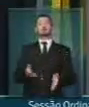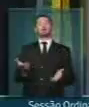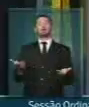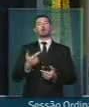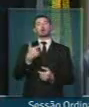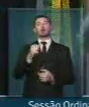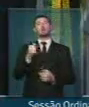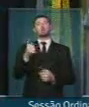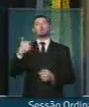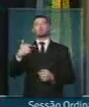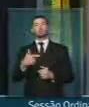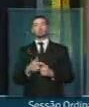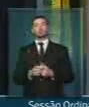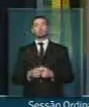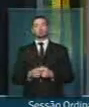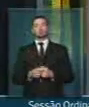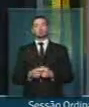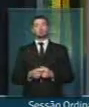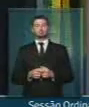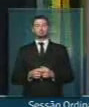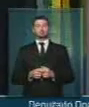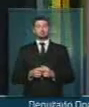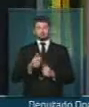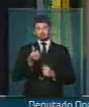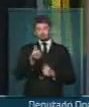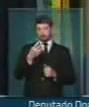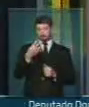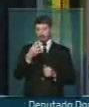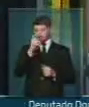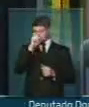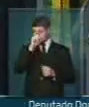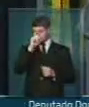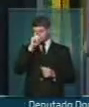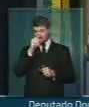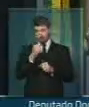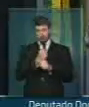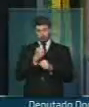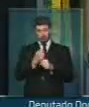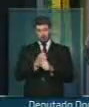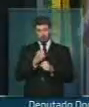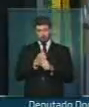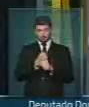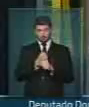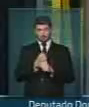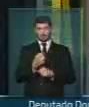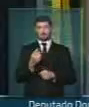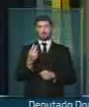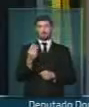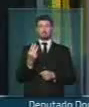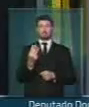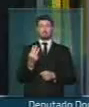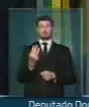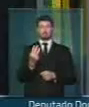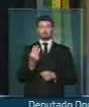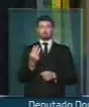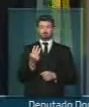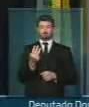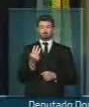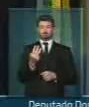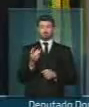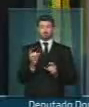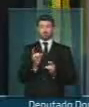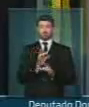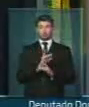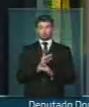2012. Dos 64 hospitais de 20 leitos, entregaram apenas 3. Dos